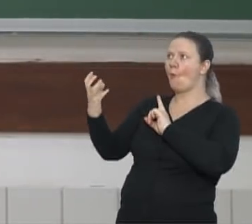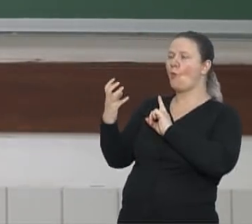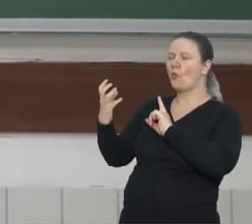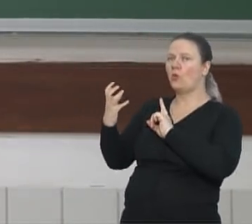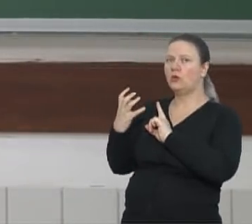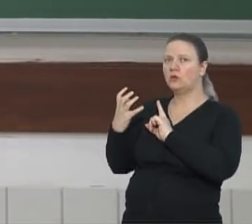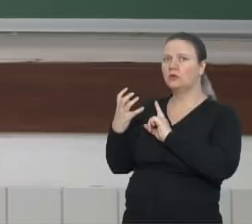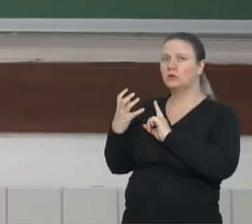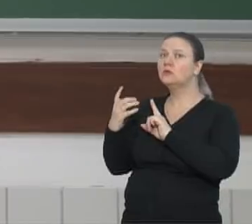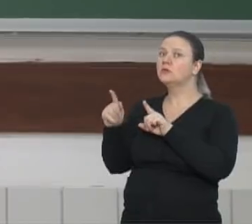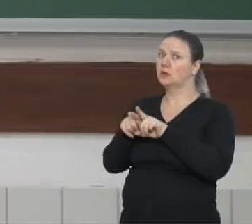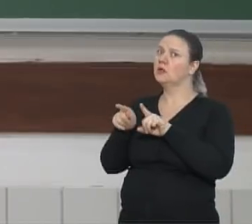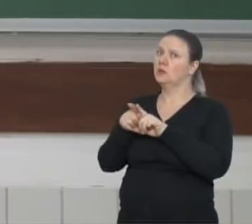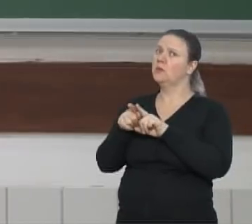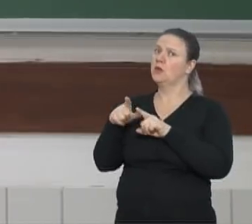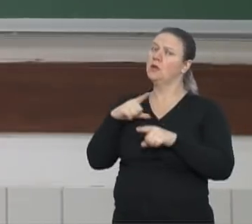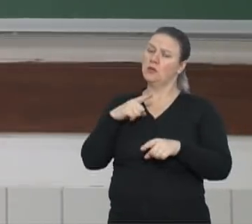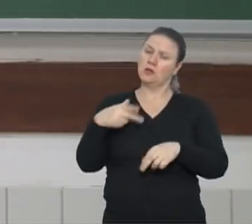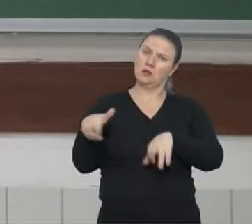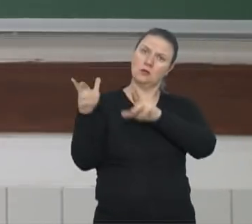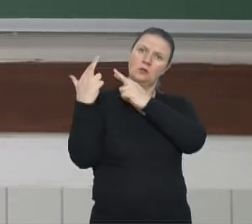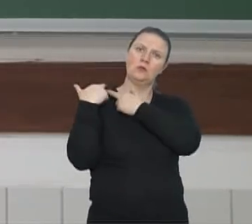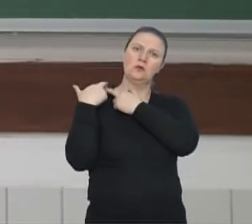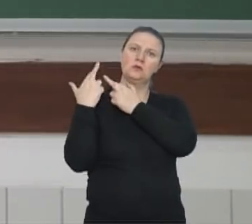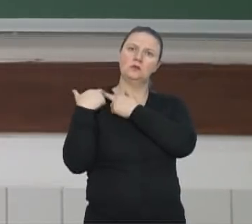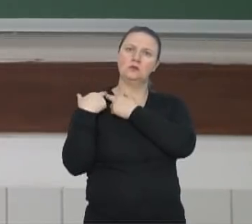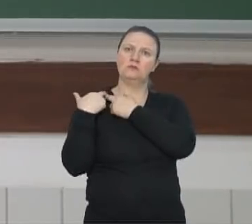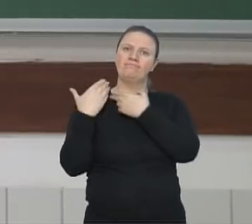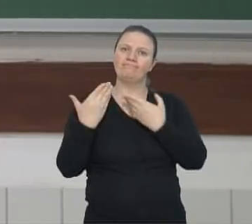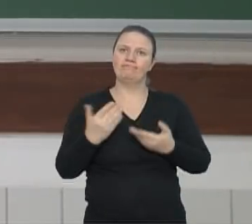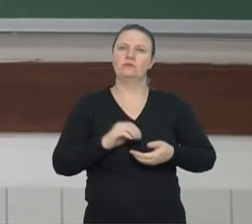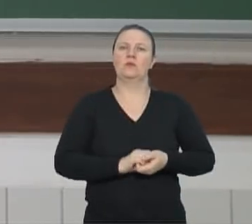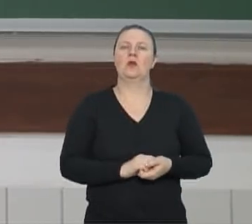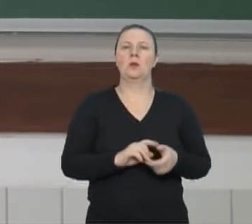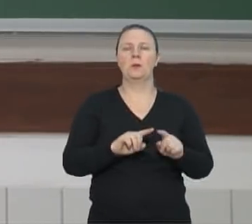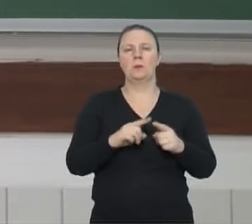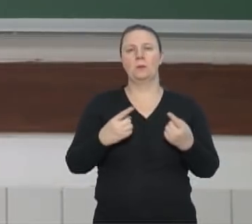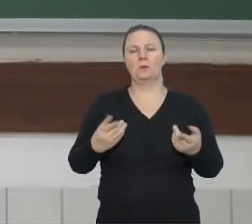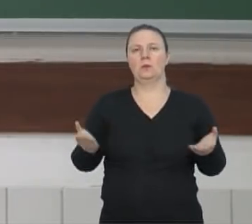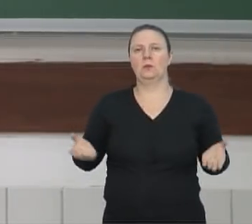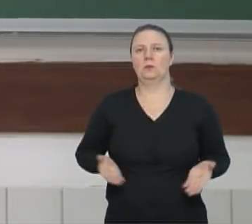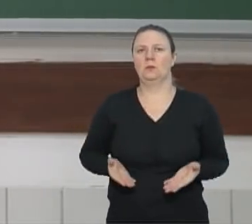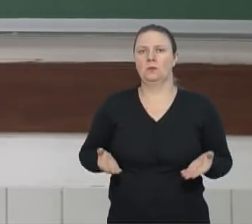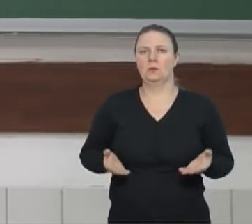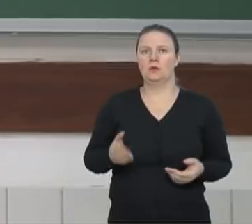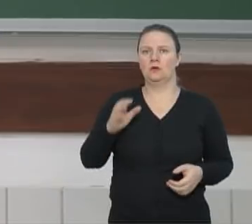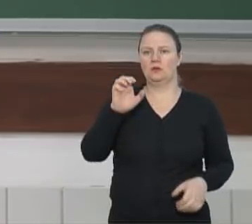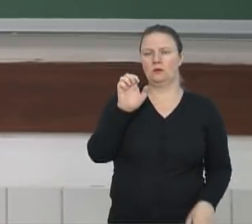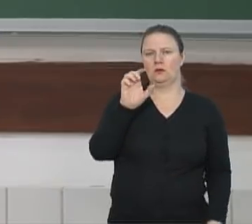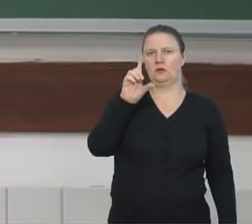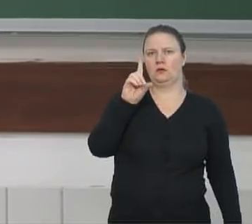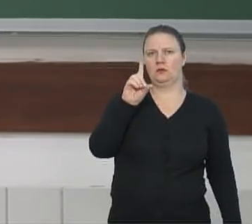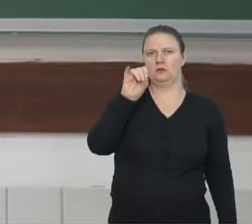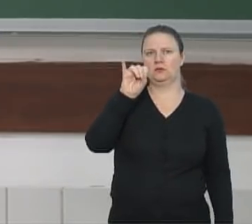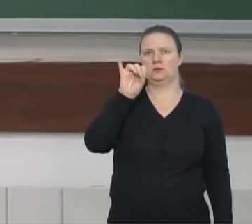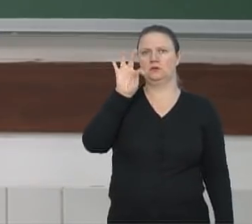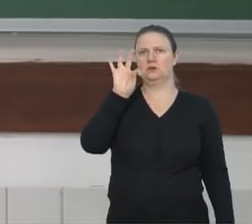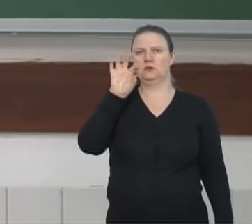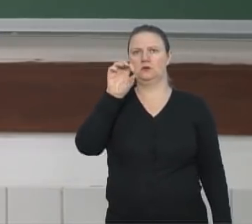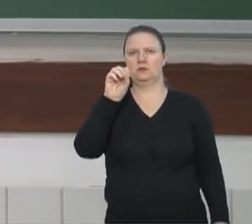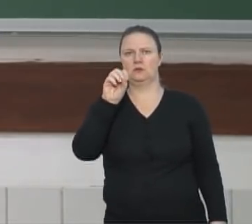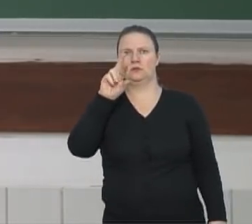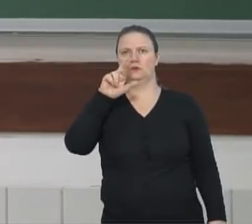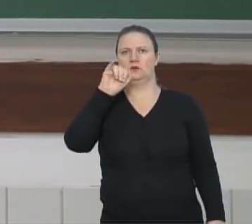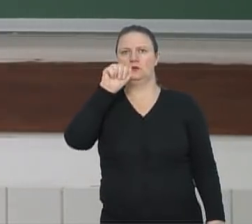ele responde por ele, né? Agora o editorial não. O editorial é o nome da instituição